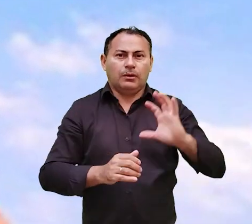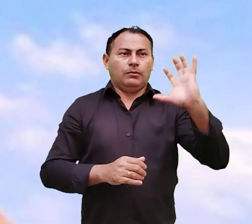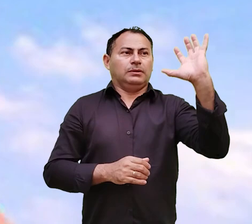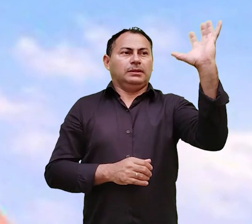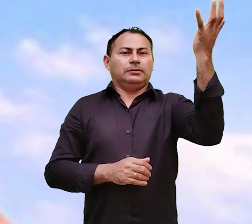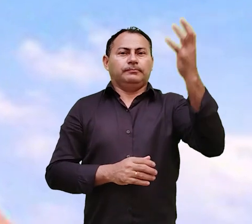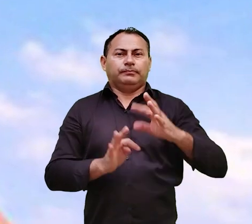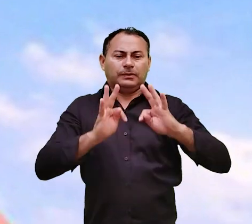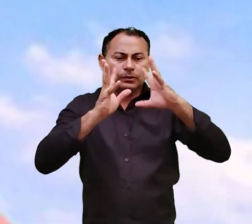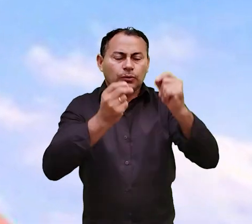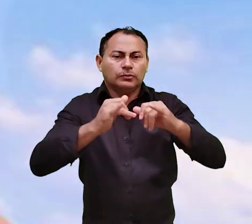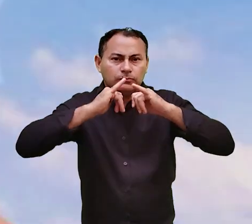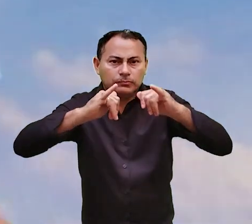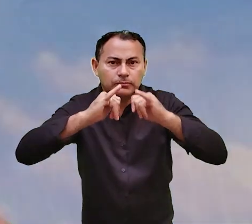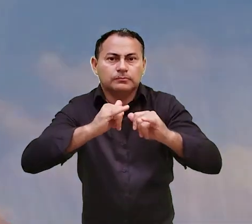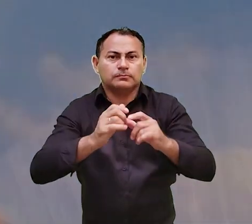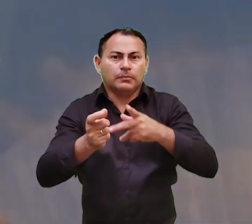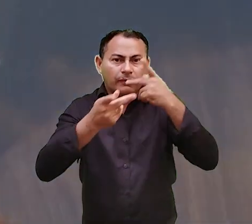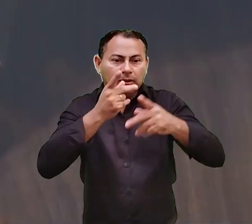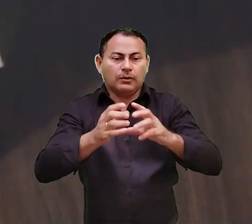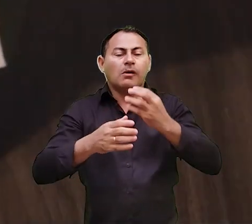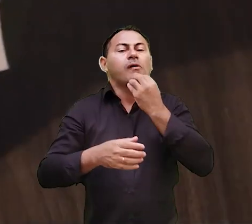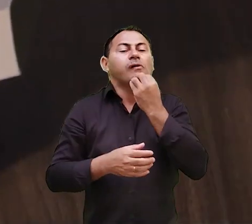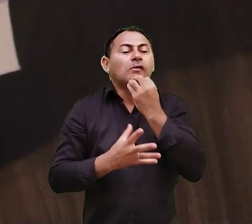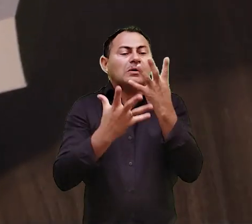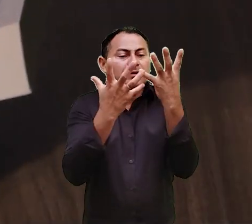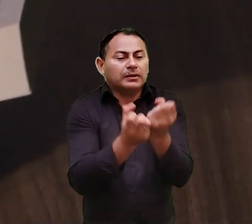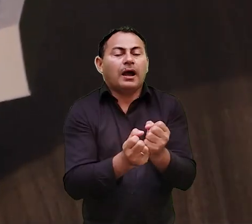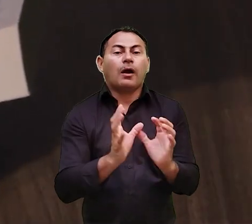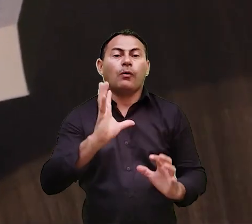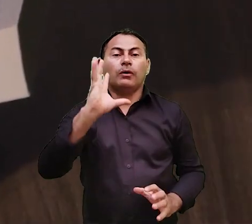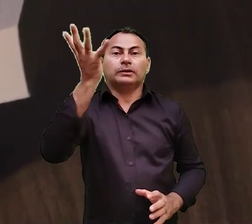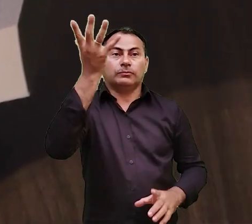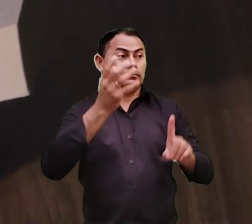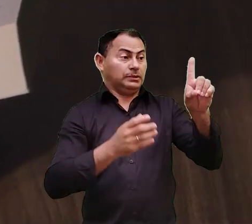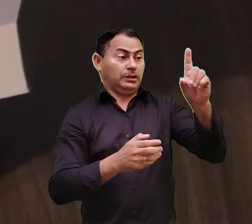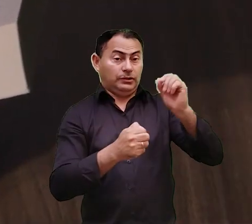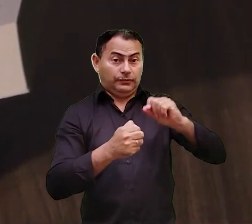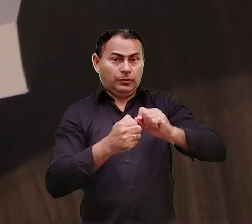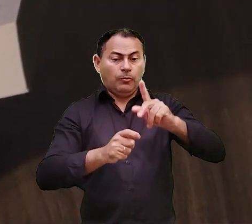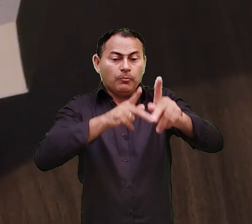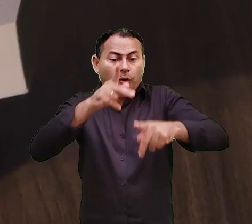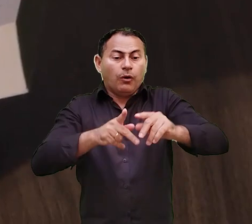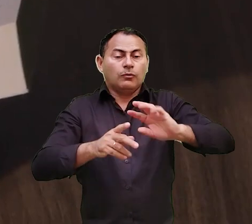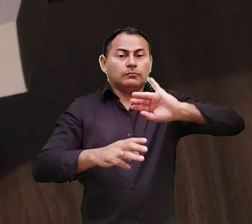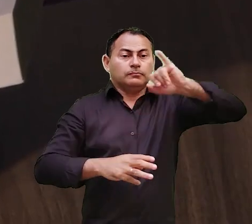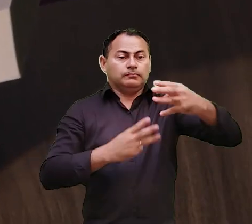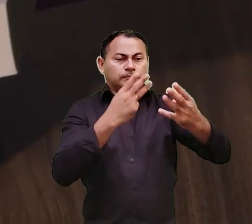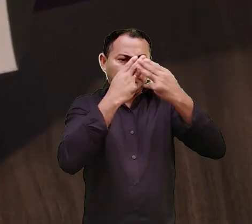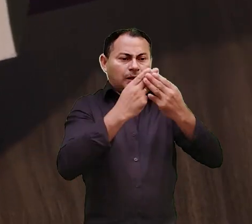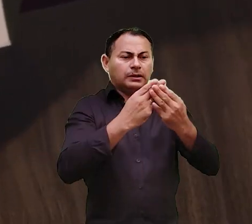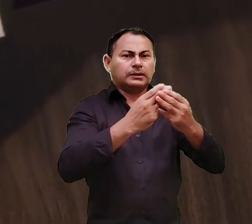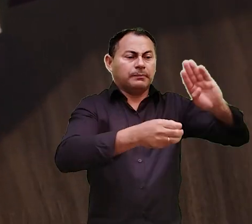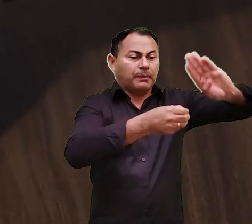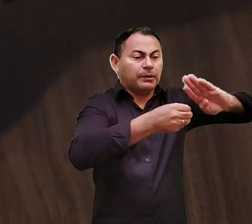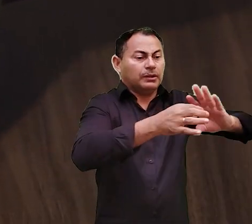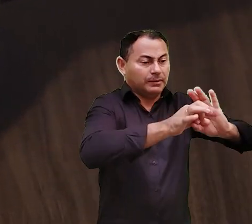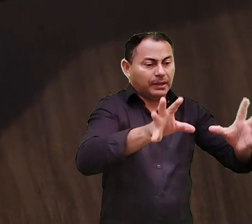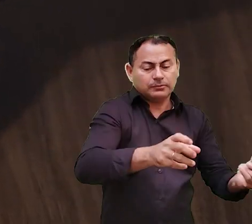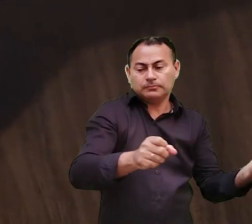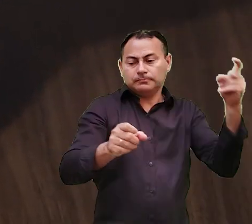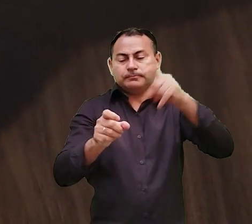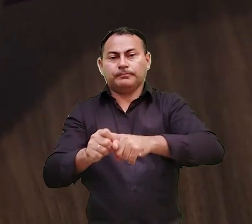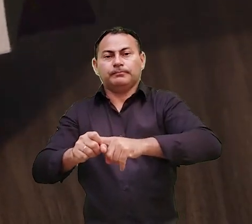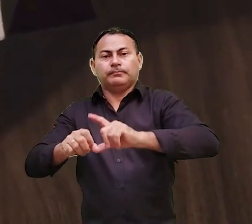suas profecias se cumpriram. Tudo o que ele profetizou a respeito dos ossos secos se cumpriu. Deus fez o povo de Judá retornar do